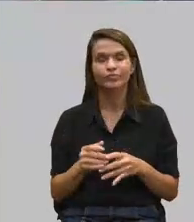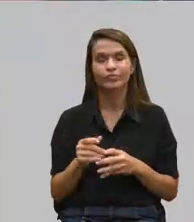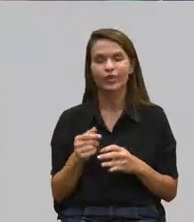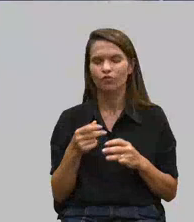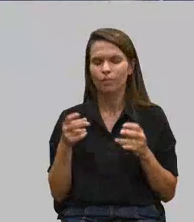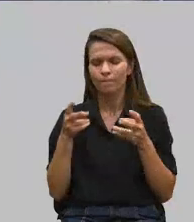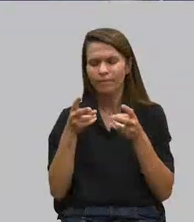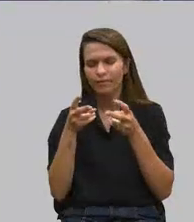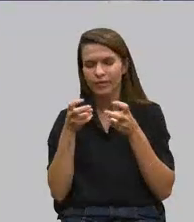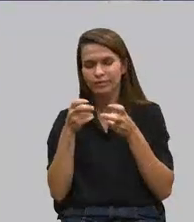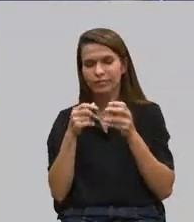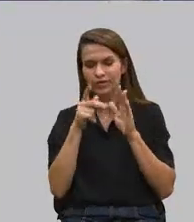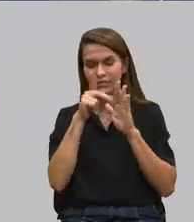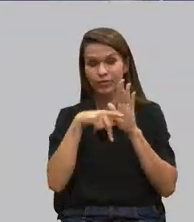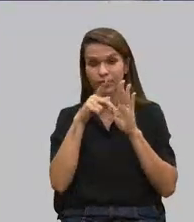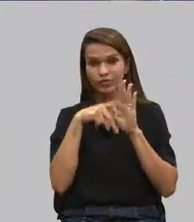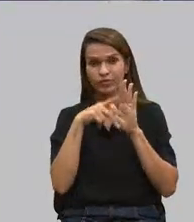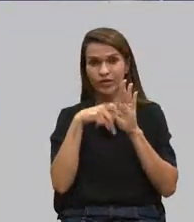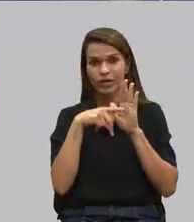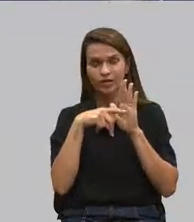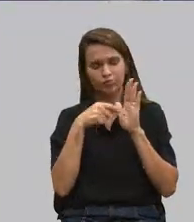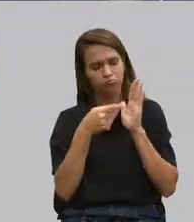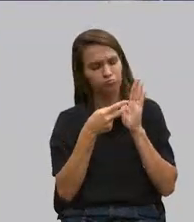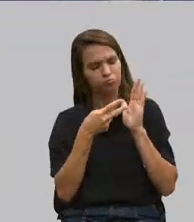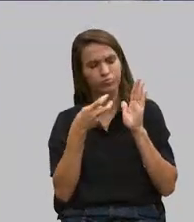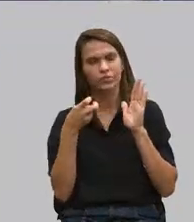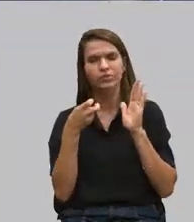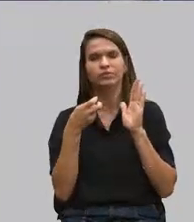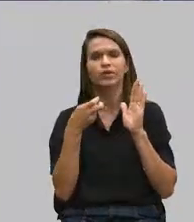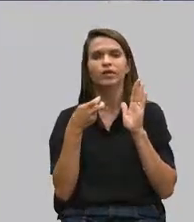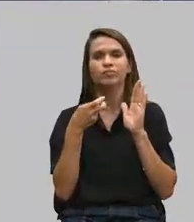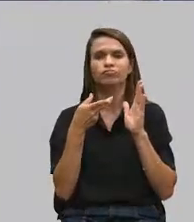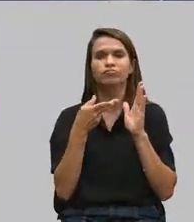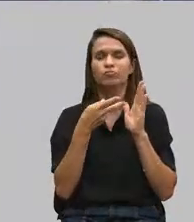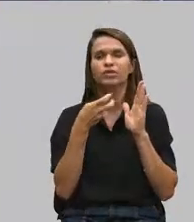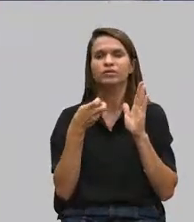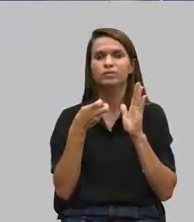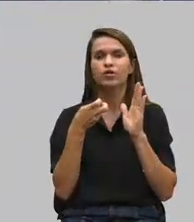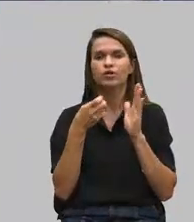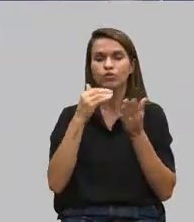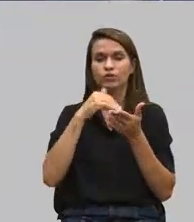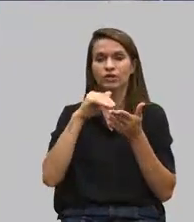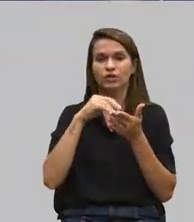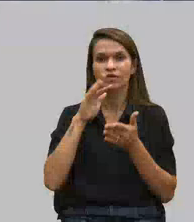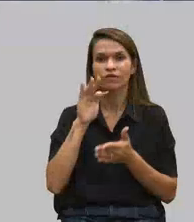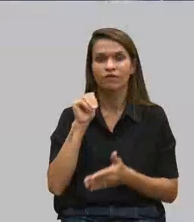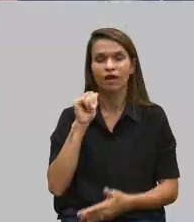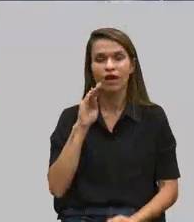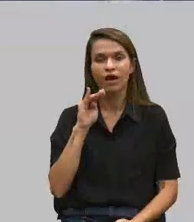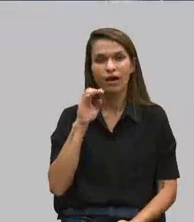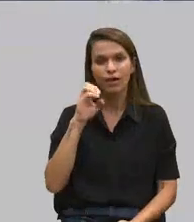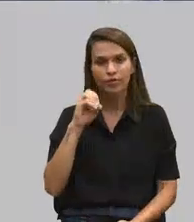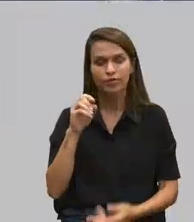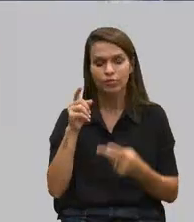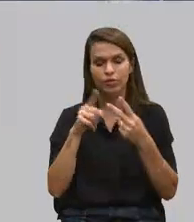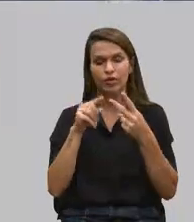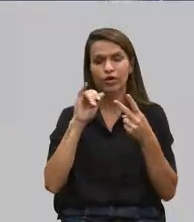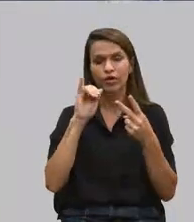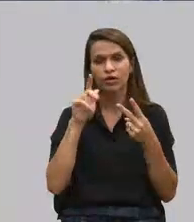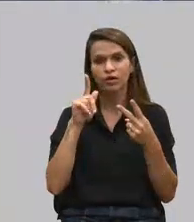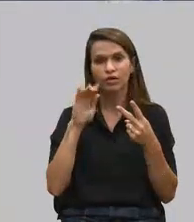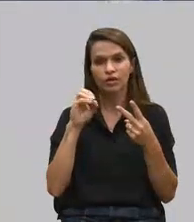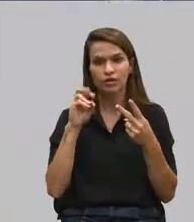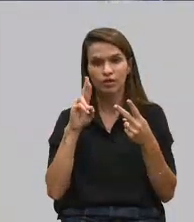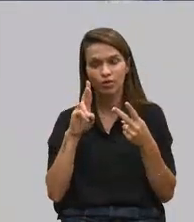projeto eles viram e ouviram o secretário Fábio e o secretário Igor a seriedade